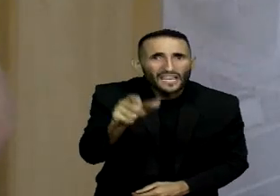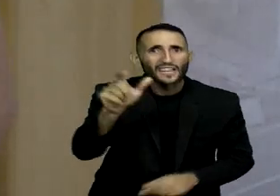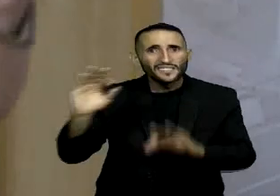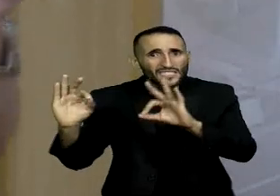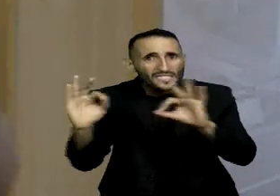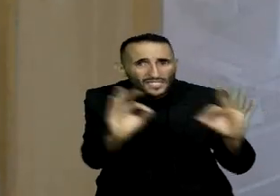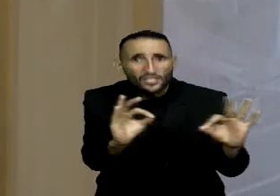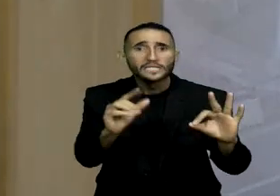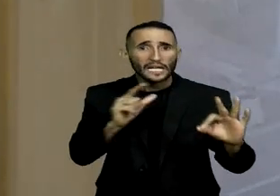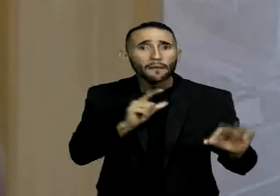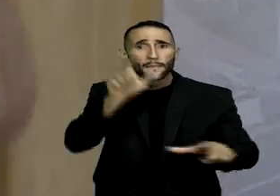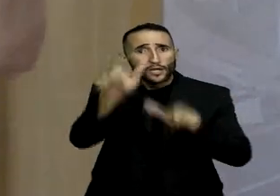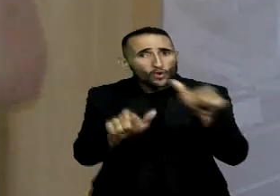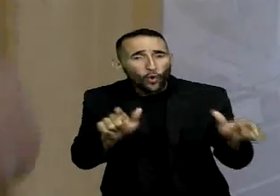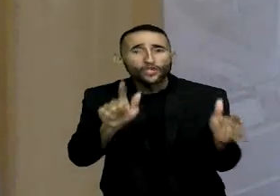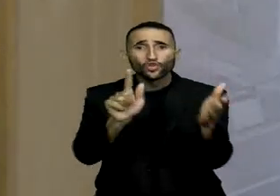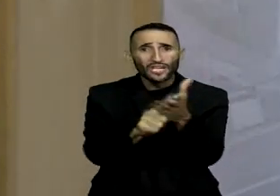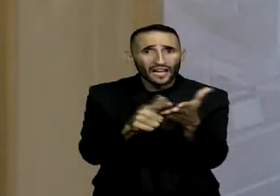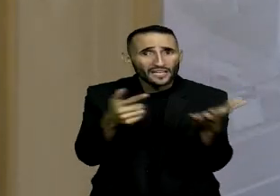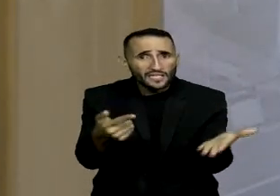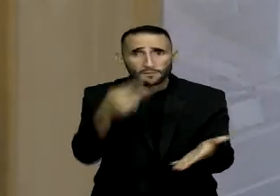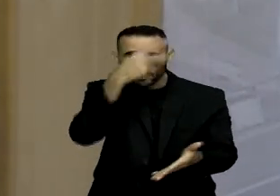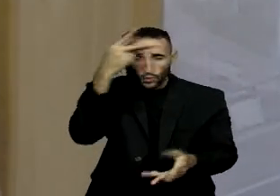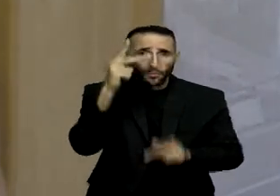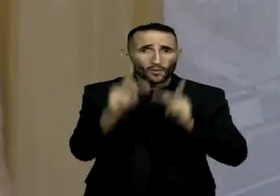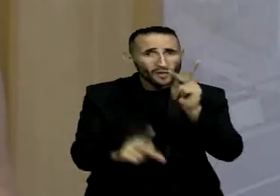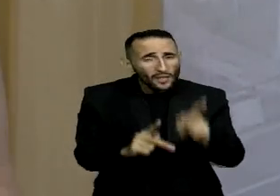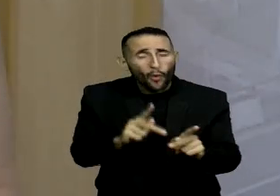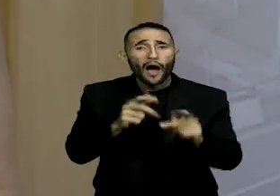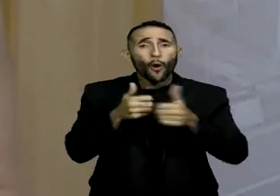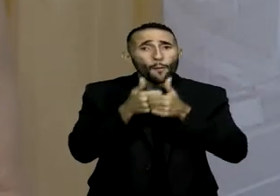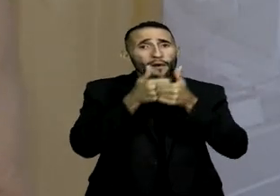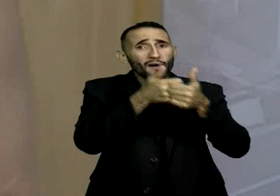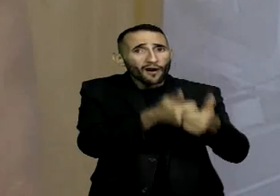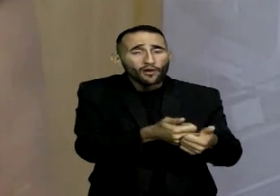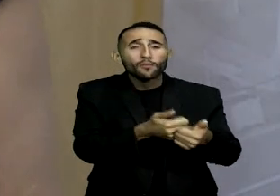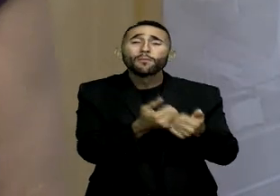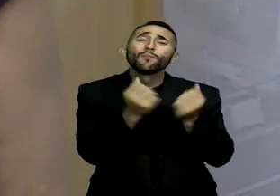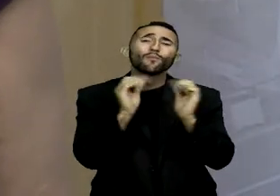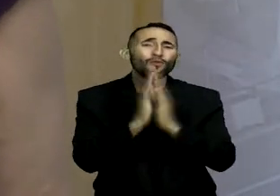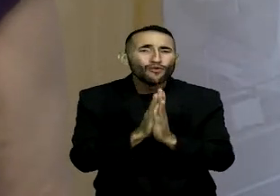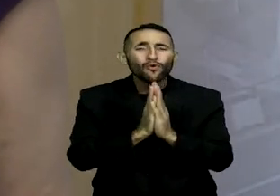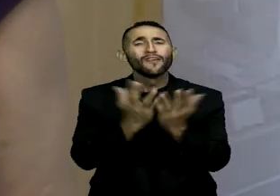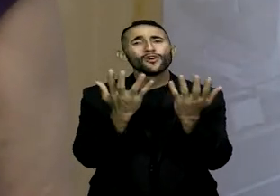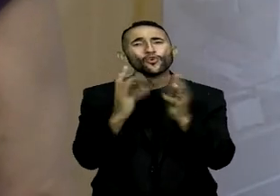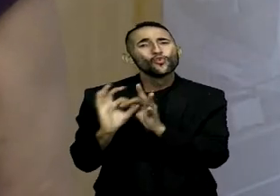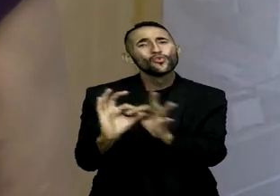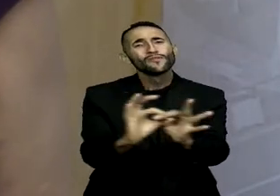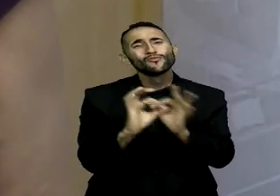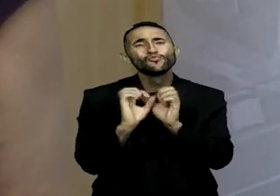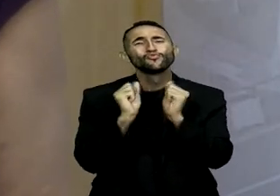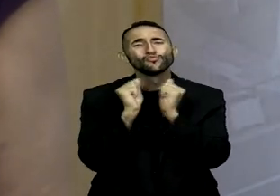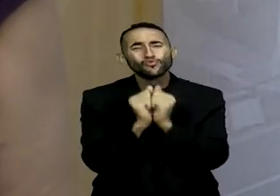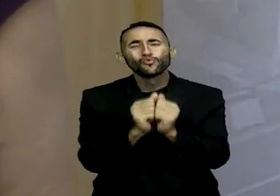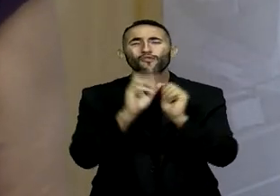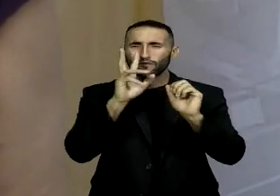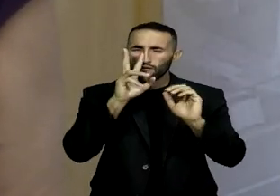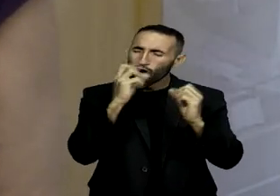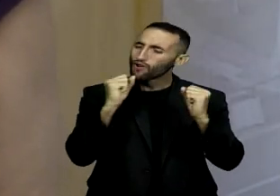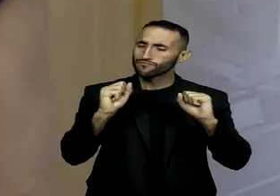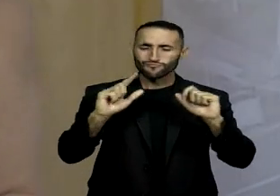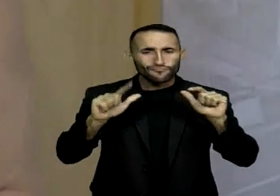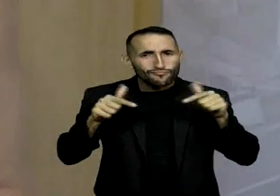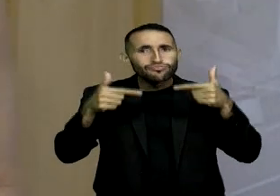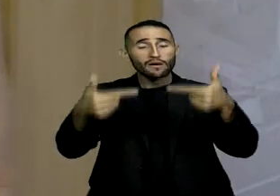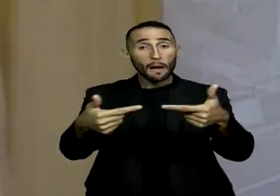temos aqui representante jornalista, população aqui acompanhando, que a gente una forças. Nós temos o mês de maio, que é